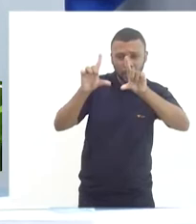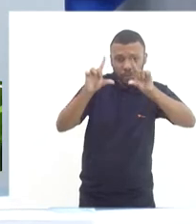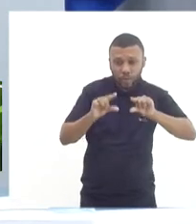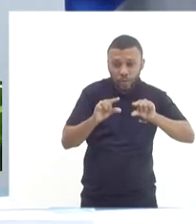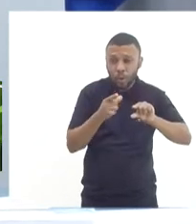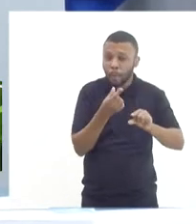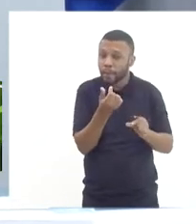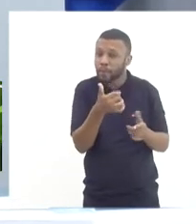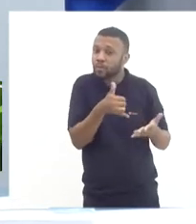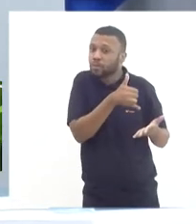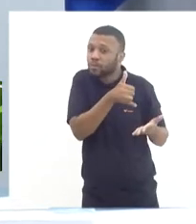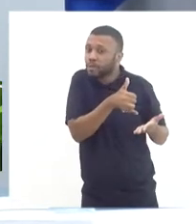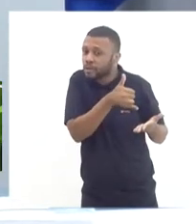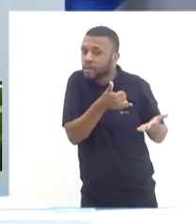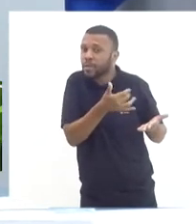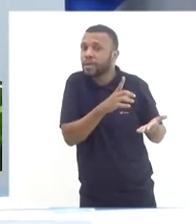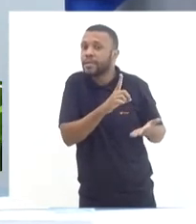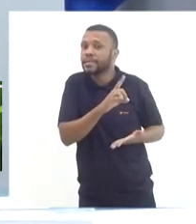do diesel.